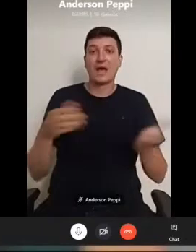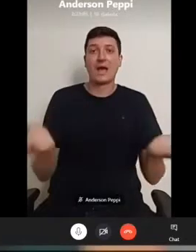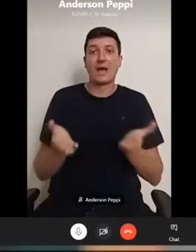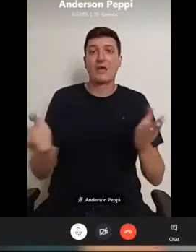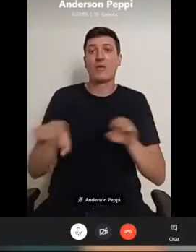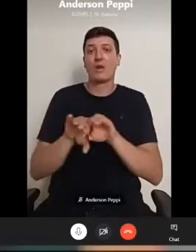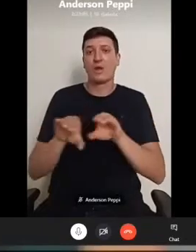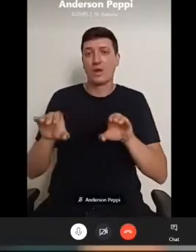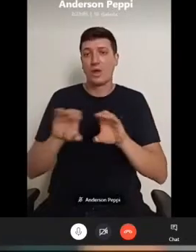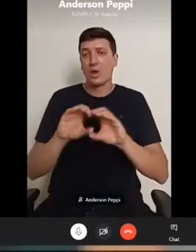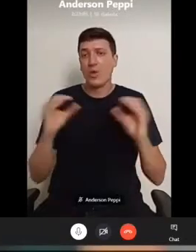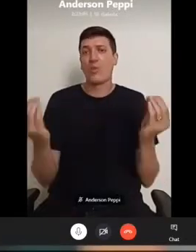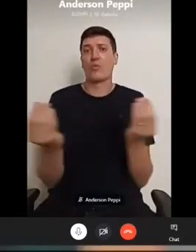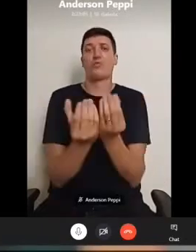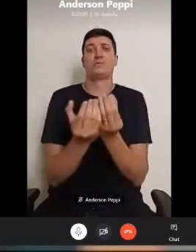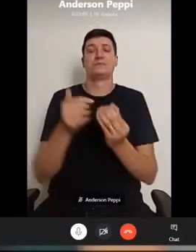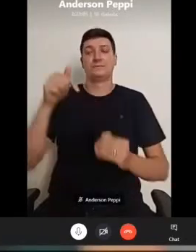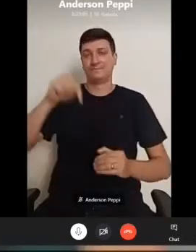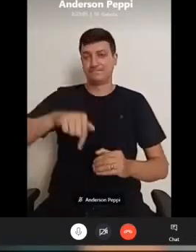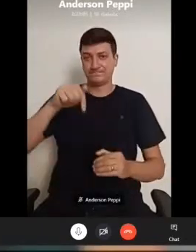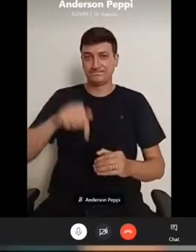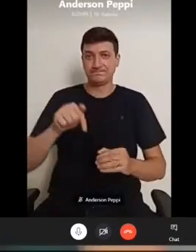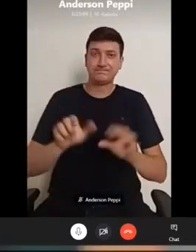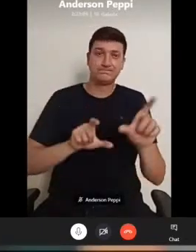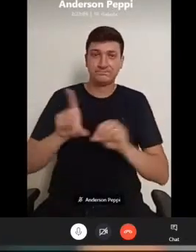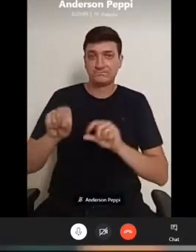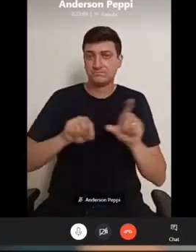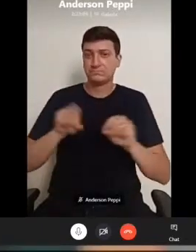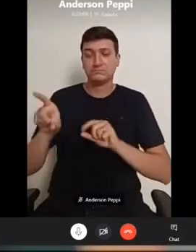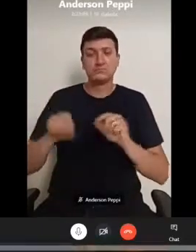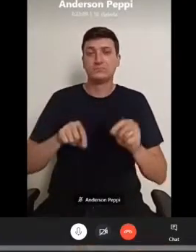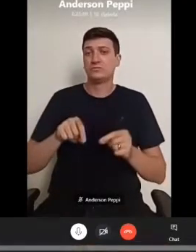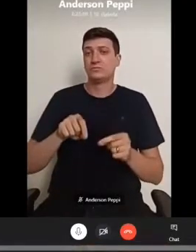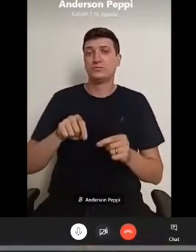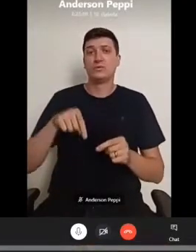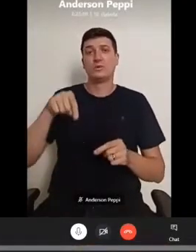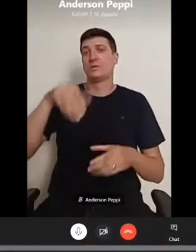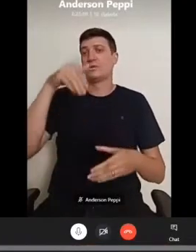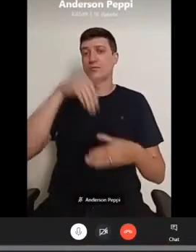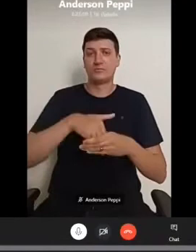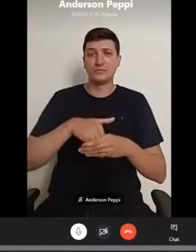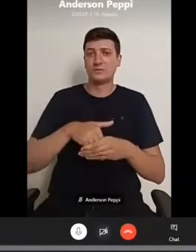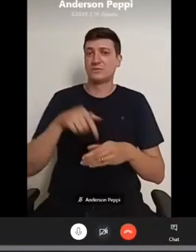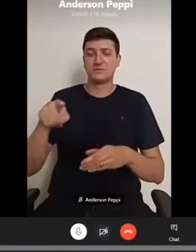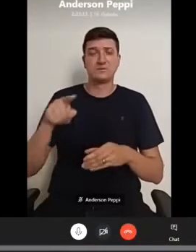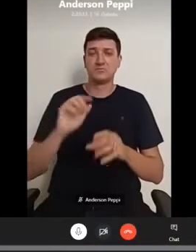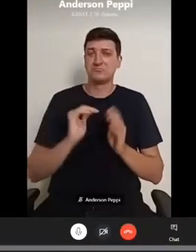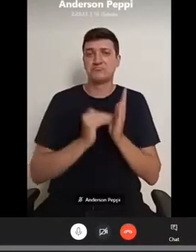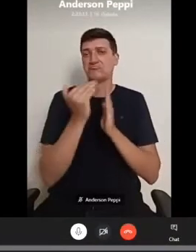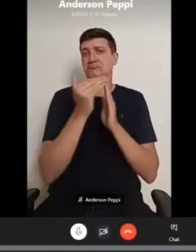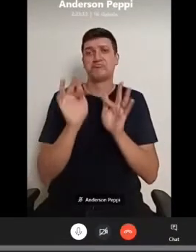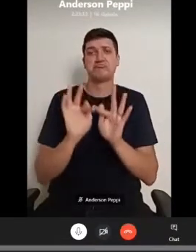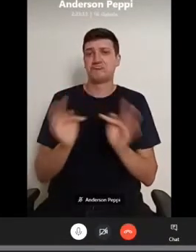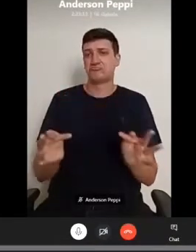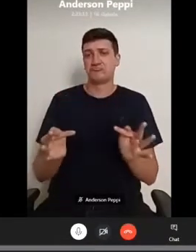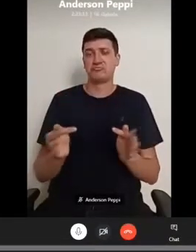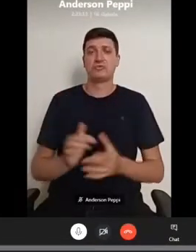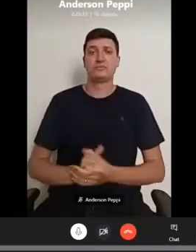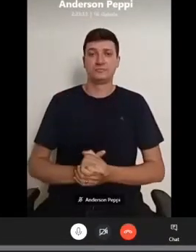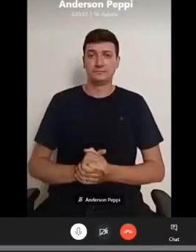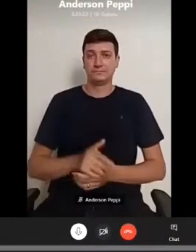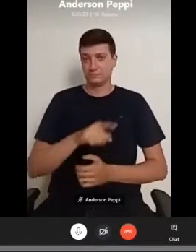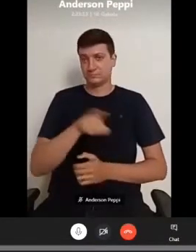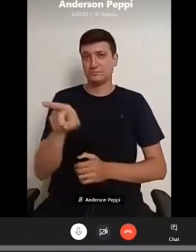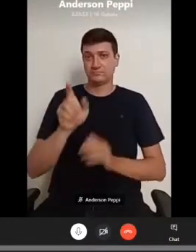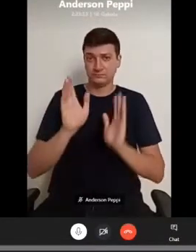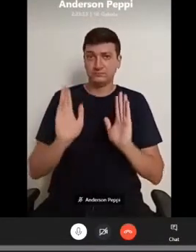permanentes, mediante votação aberta e por maioria simples. Os vereadores já receberam as cédulas únicas,